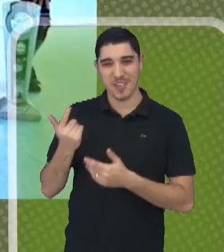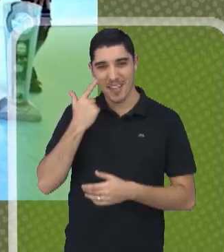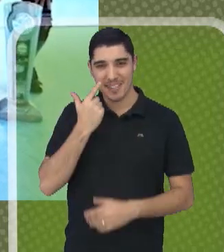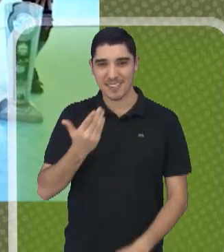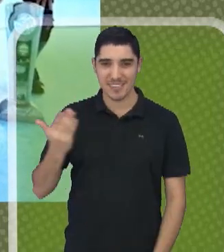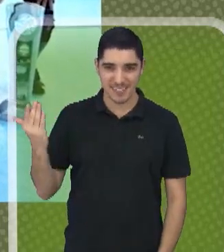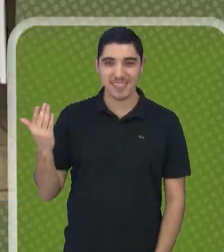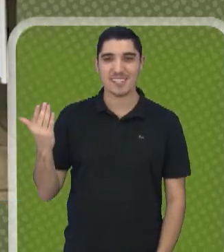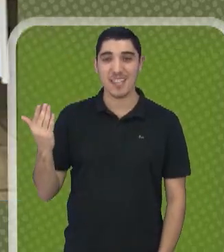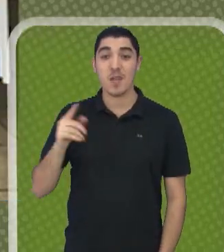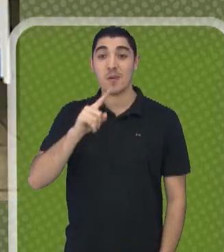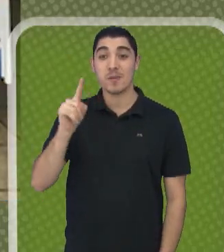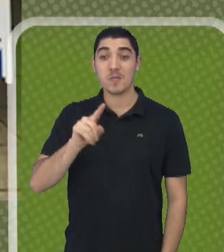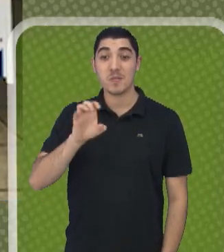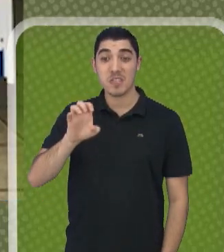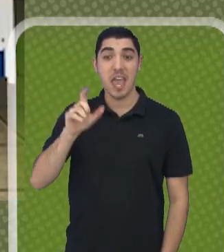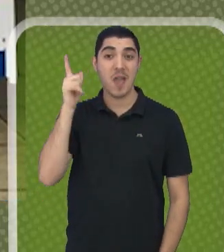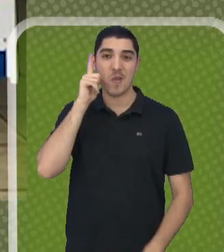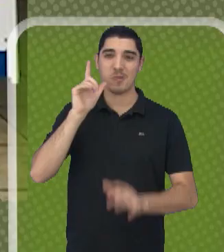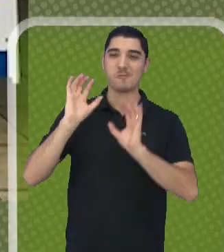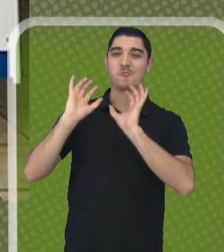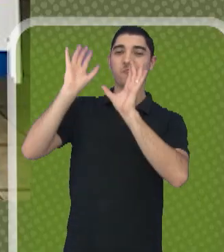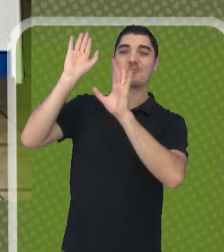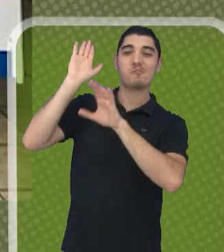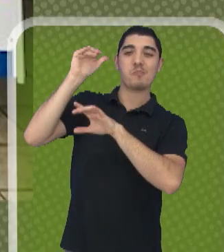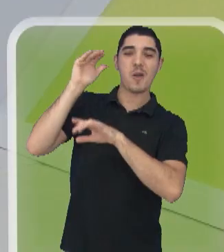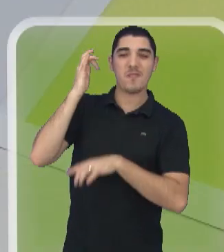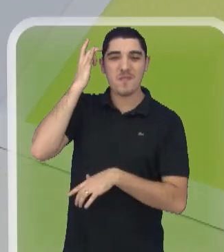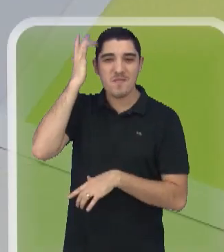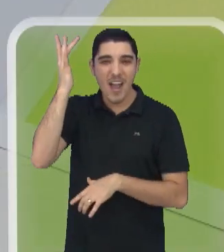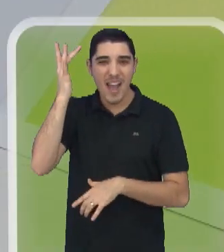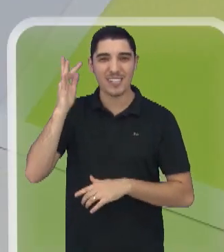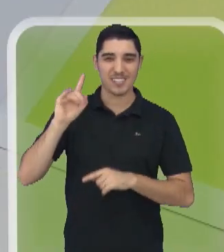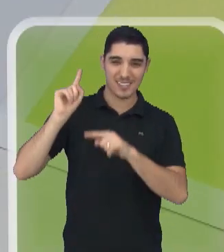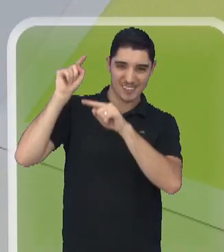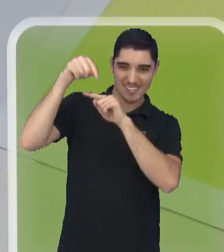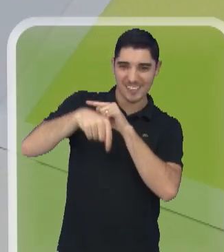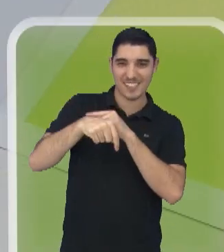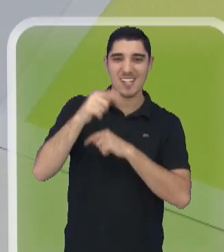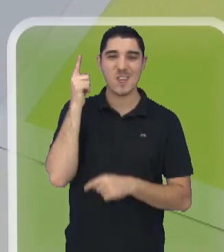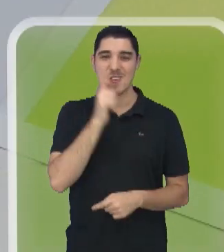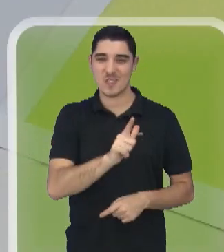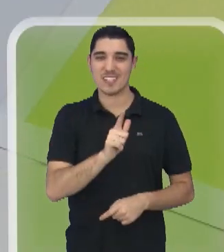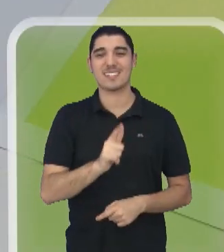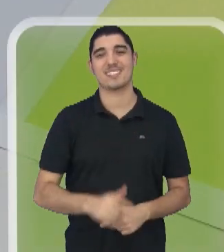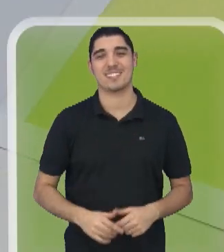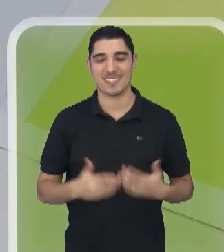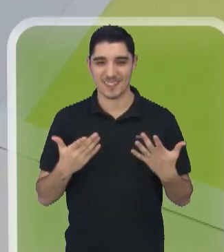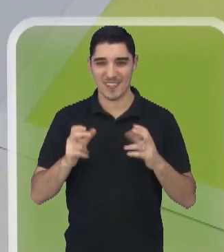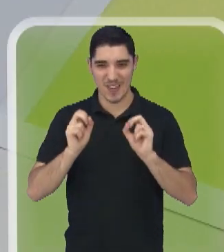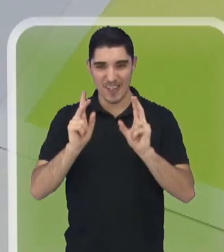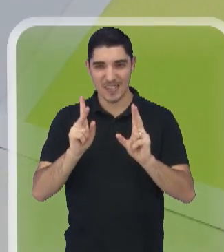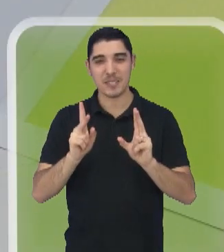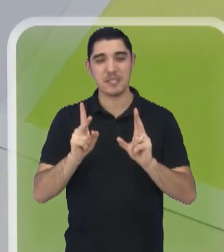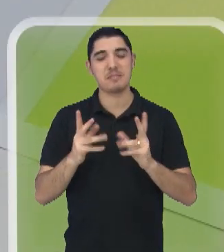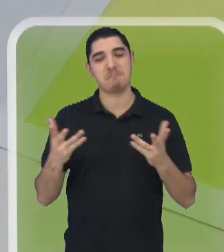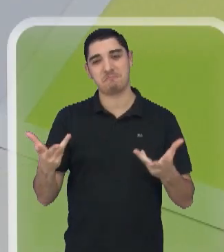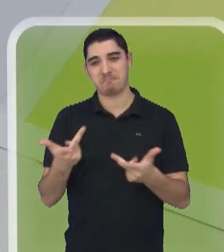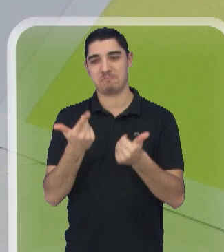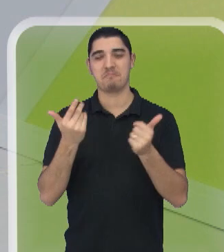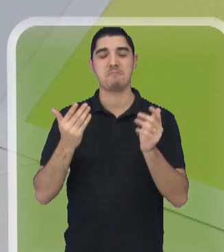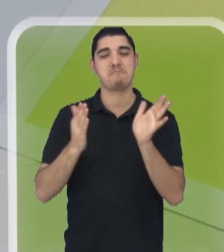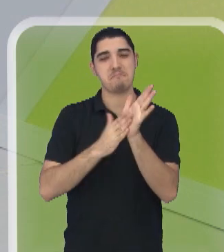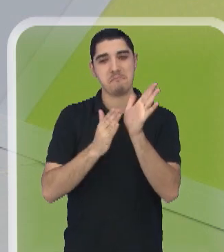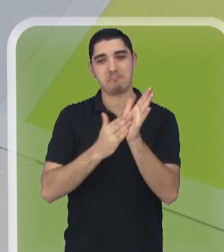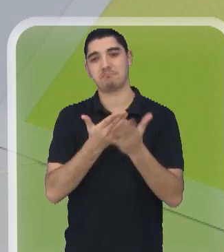lá, grande Zé Geraldo. Zé Geraldo pega a bola e faz só tuque, já coloca na outra quadra ali, faz o ponto para a galera, tá certo? Bacana, parabéns aí